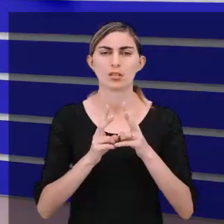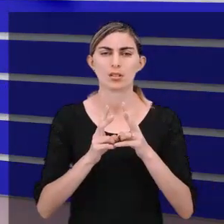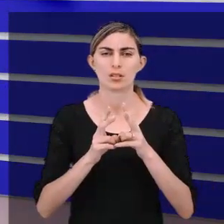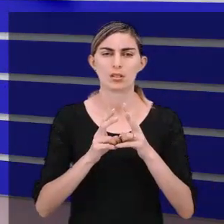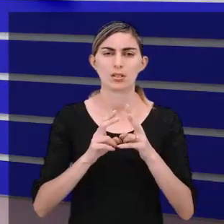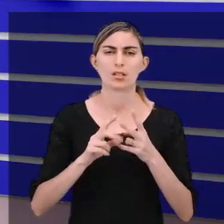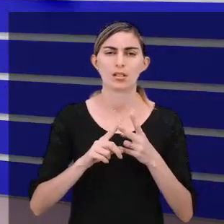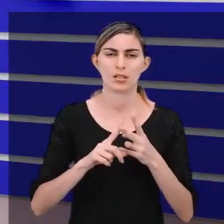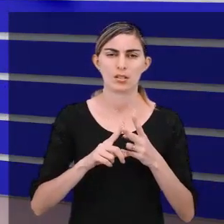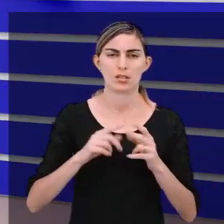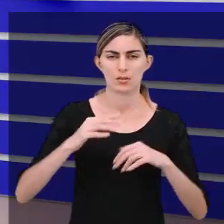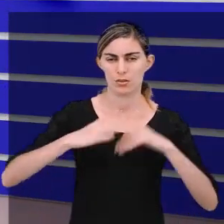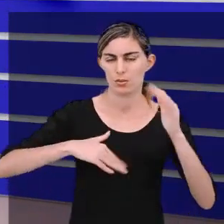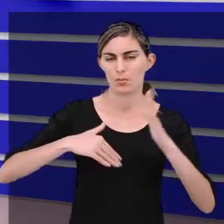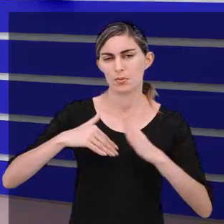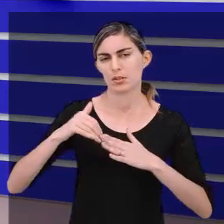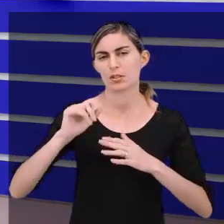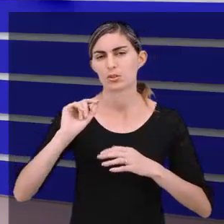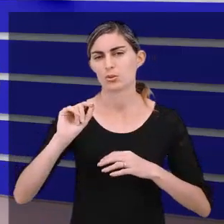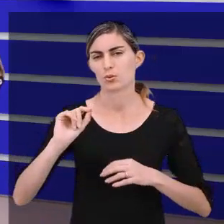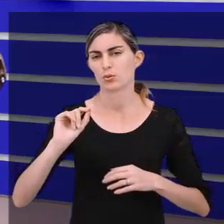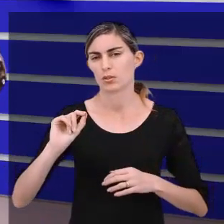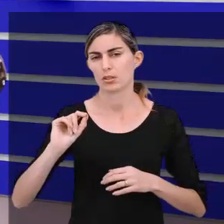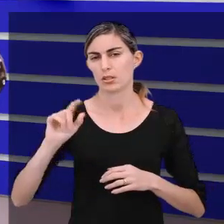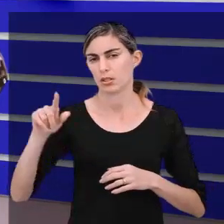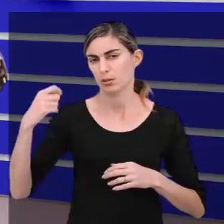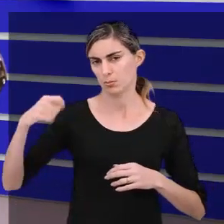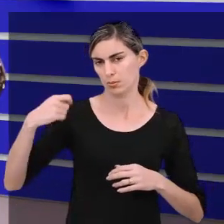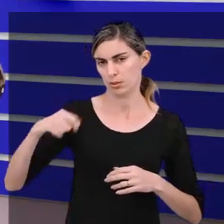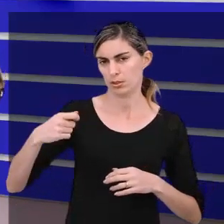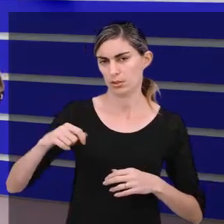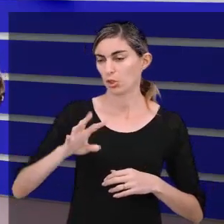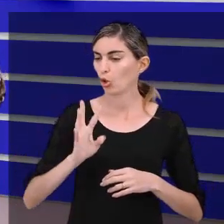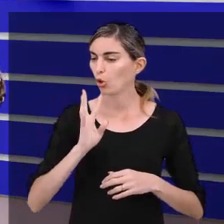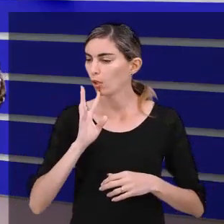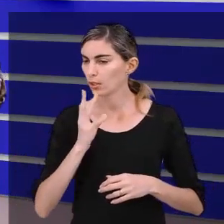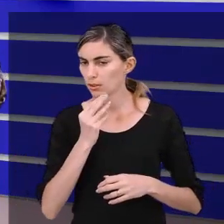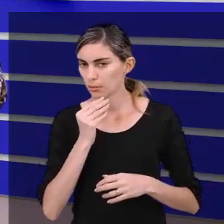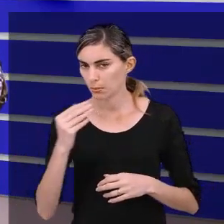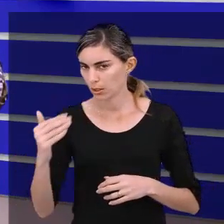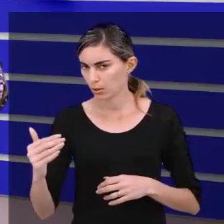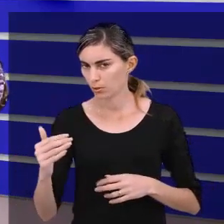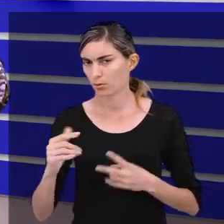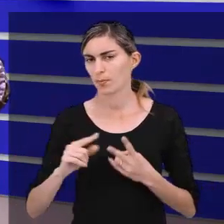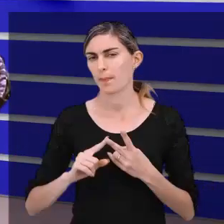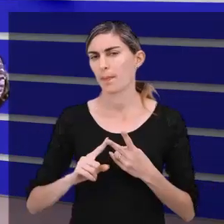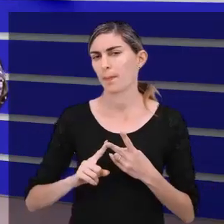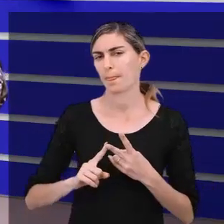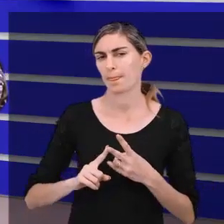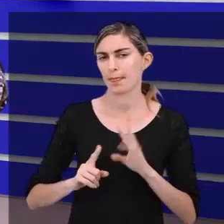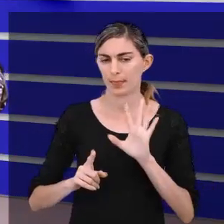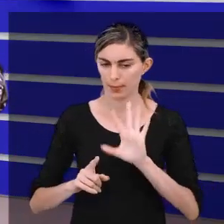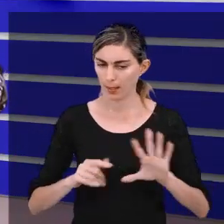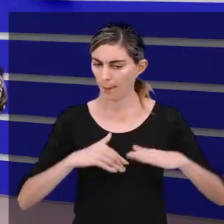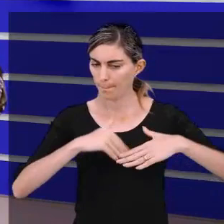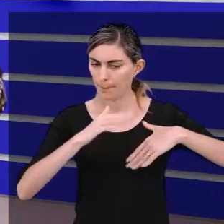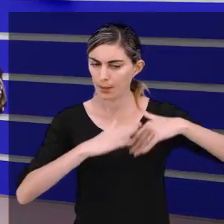chá da competência. Ou seja, vai ser preciso que ele desenvolva conhecimentos,